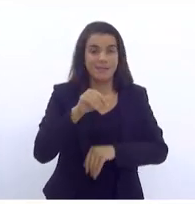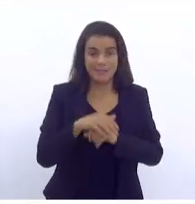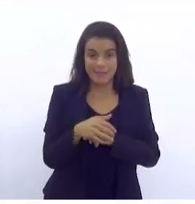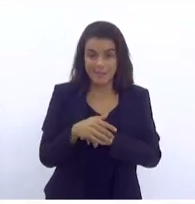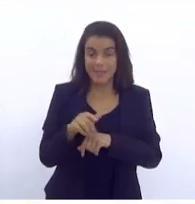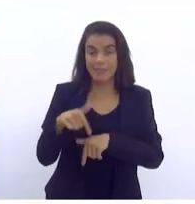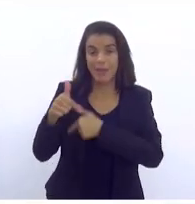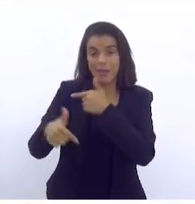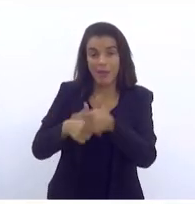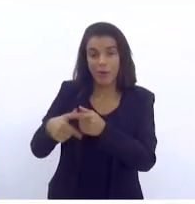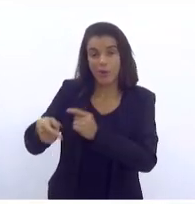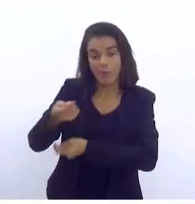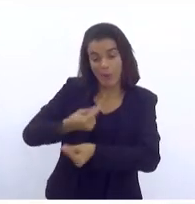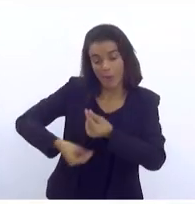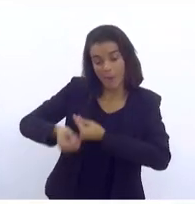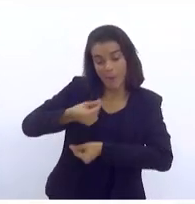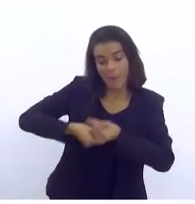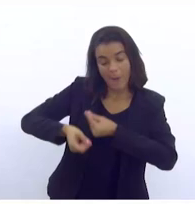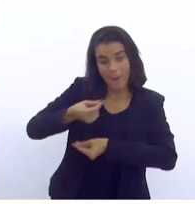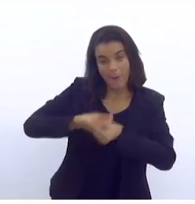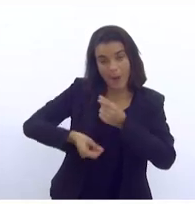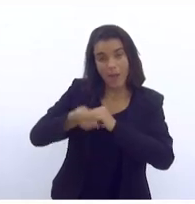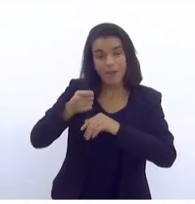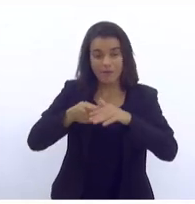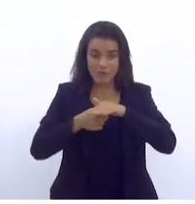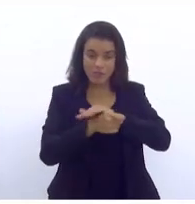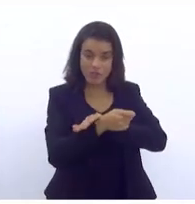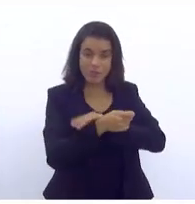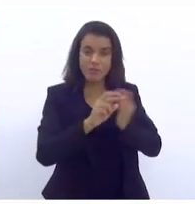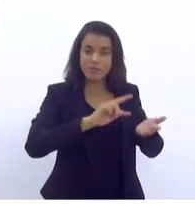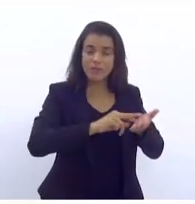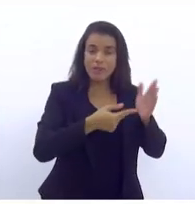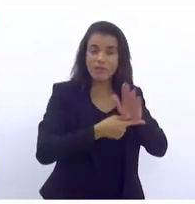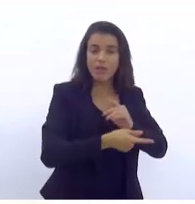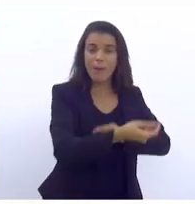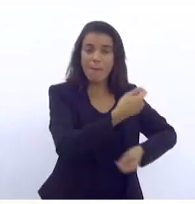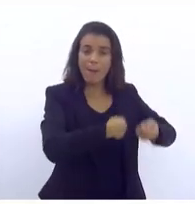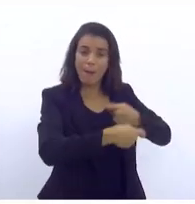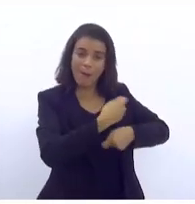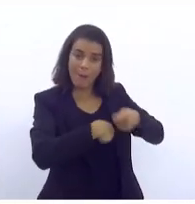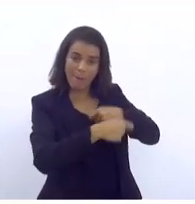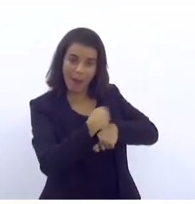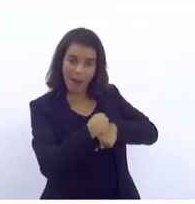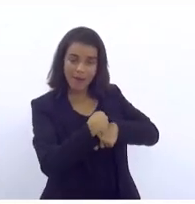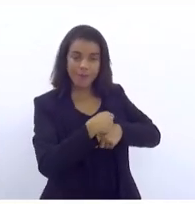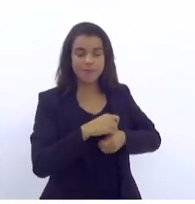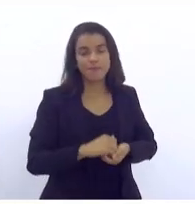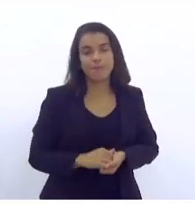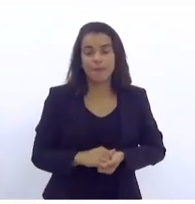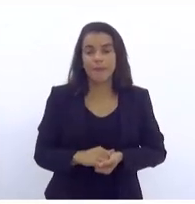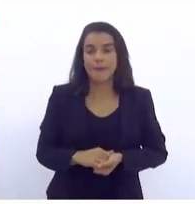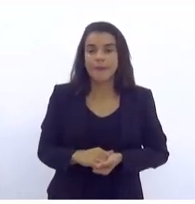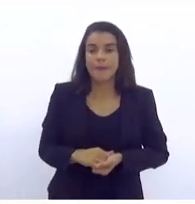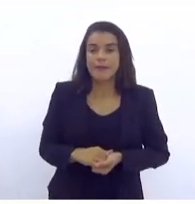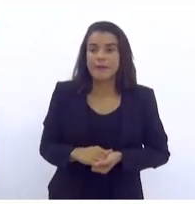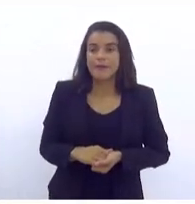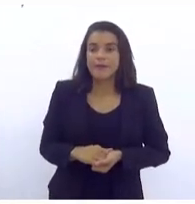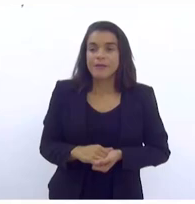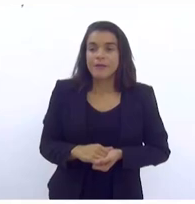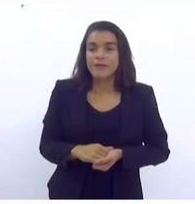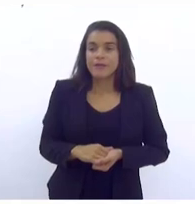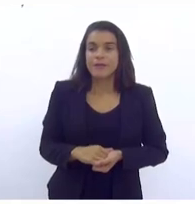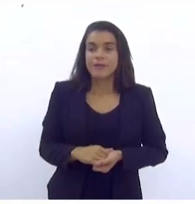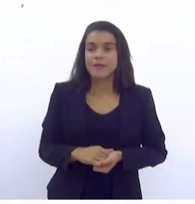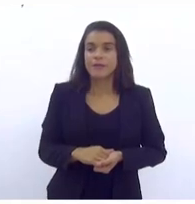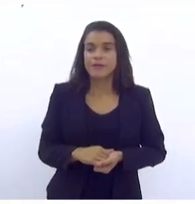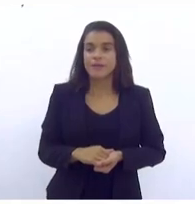atividade econômica então investimento sempre é bom para o desenvolvimento da economia local pode passar por